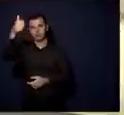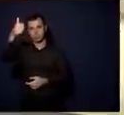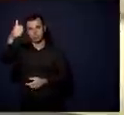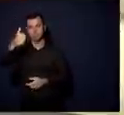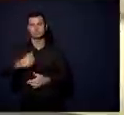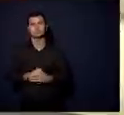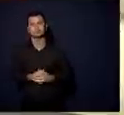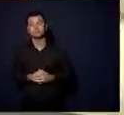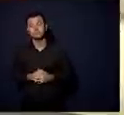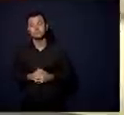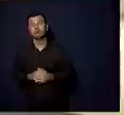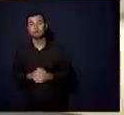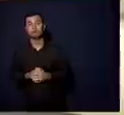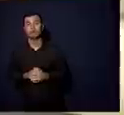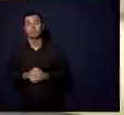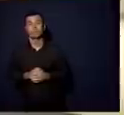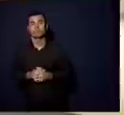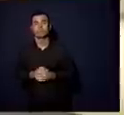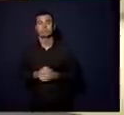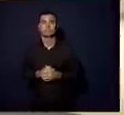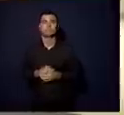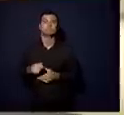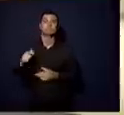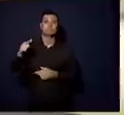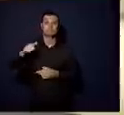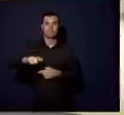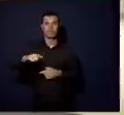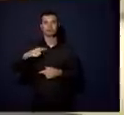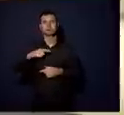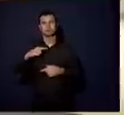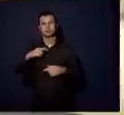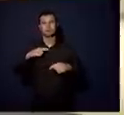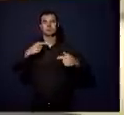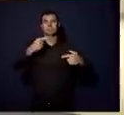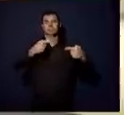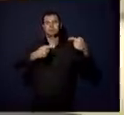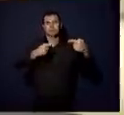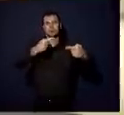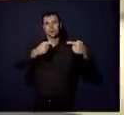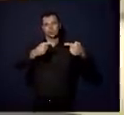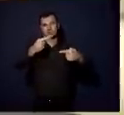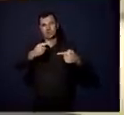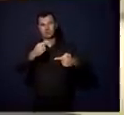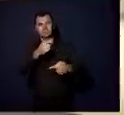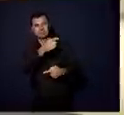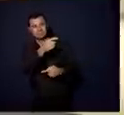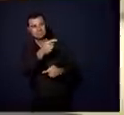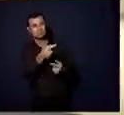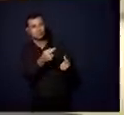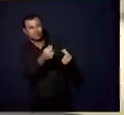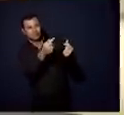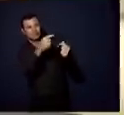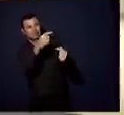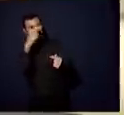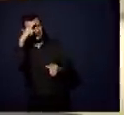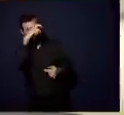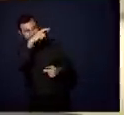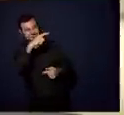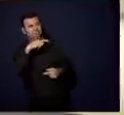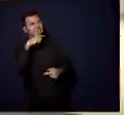ao mesmo tempo sequer políticas mais distributivas mas como a gente falou é tirar dinheiro de onde não funciona e colocar onde funciona